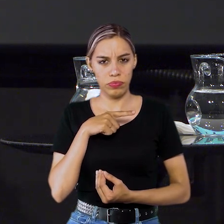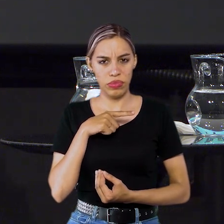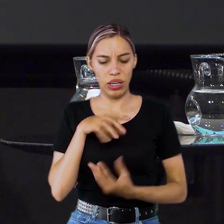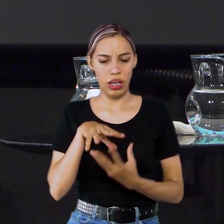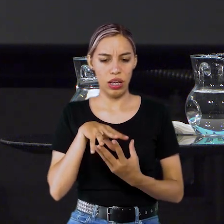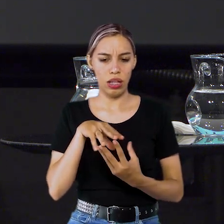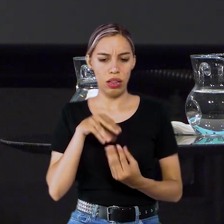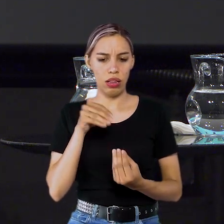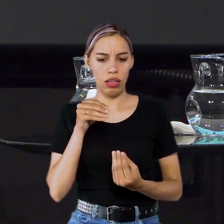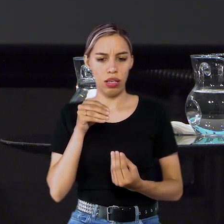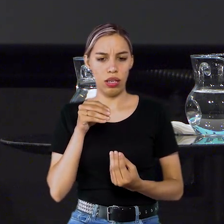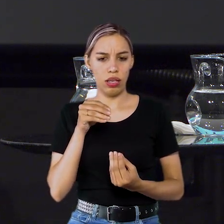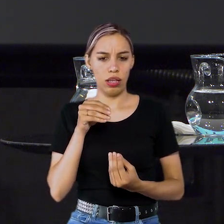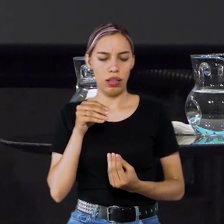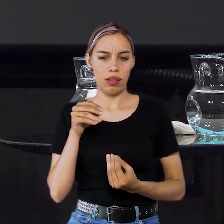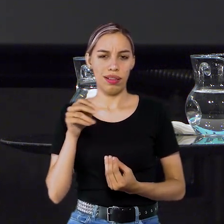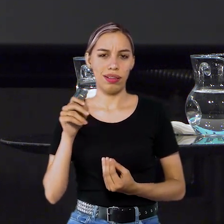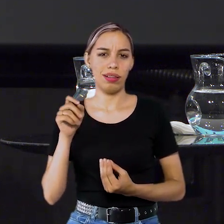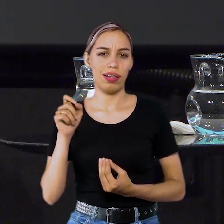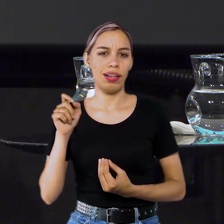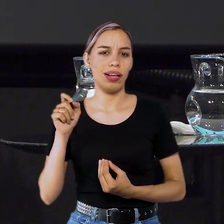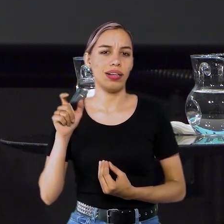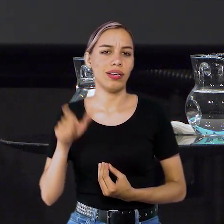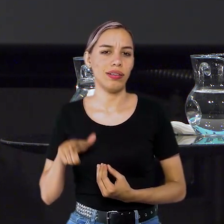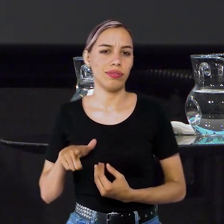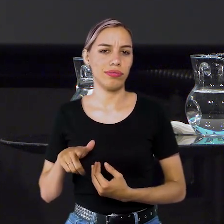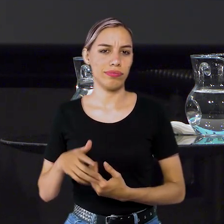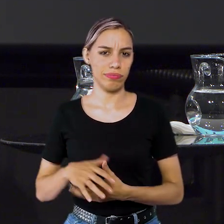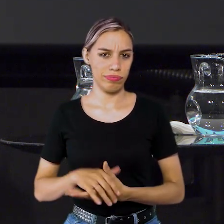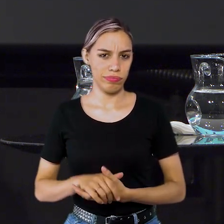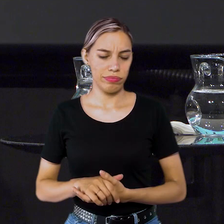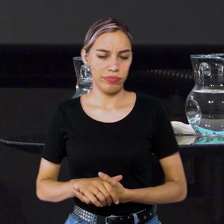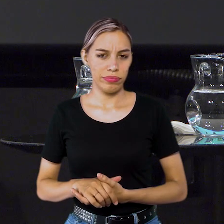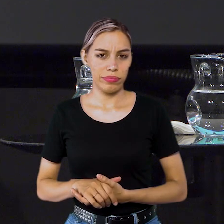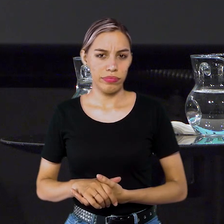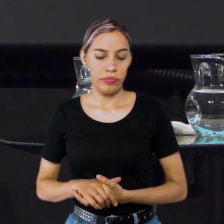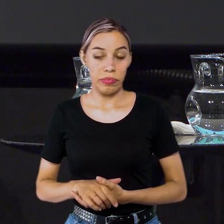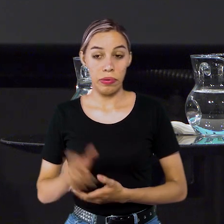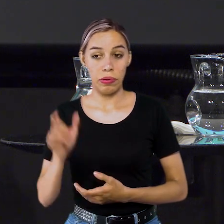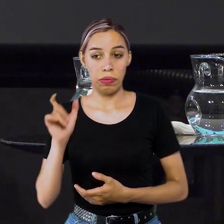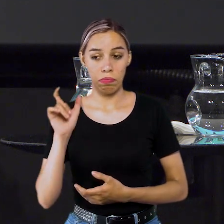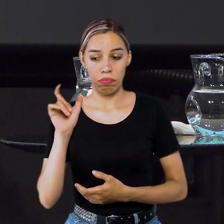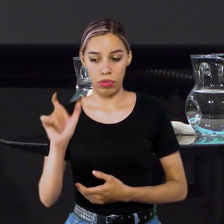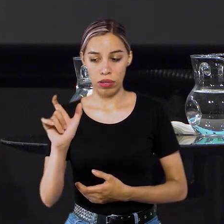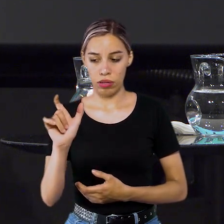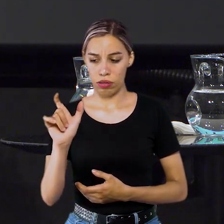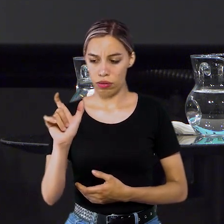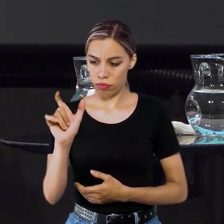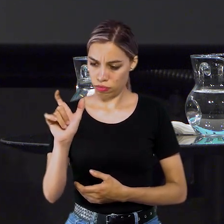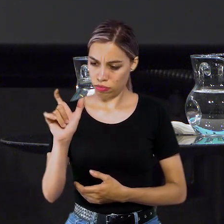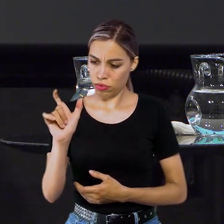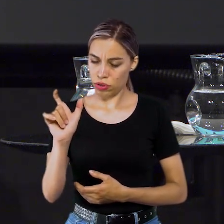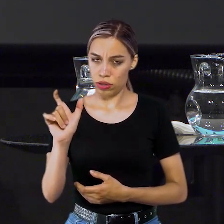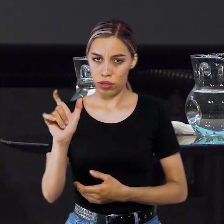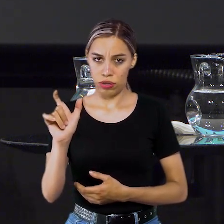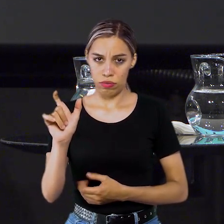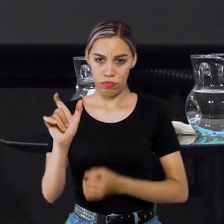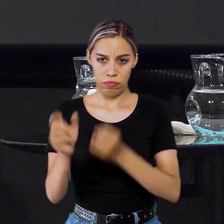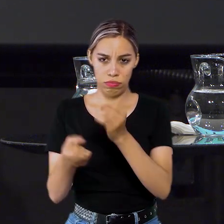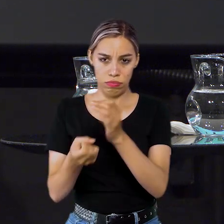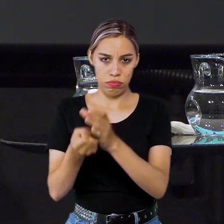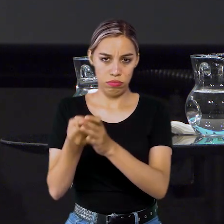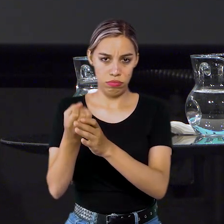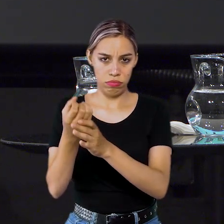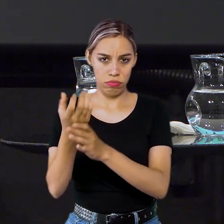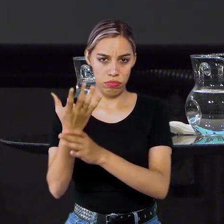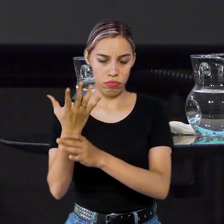Esse espírito pertence à palavra, tem dono. Porque Nyanderu criou as belas palavras e